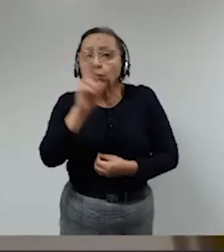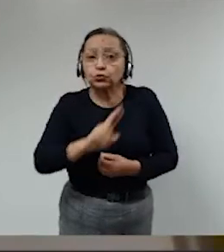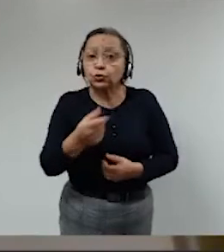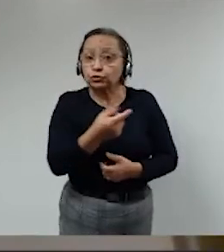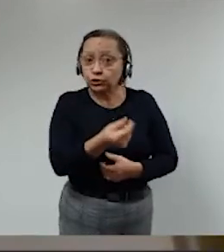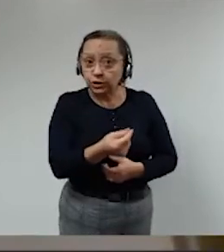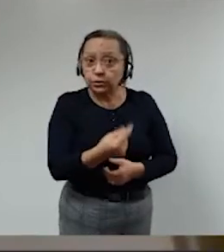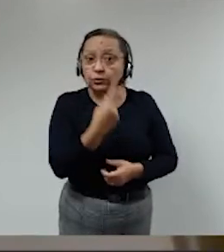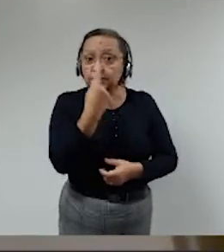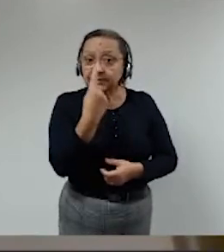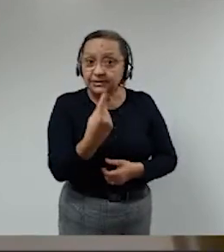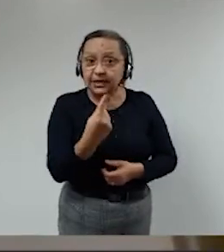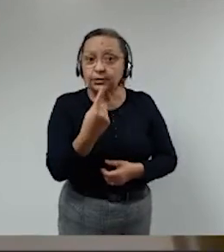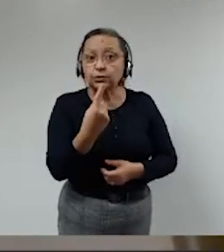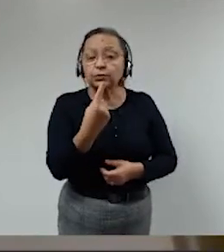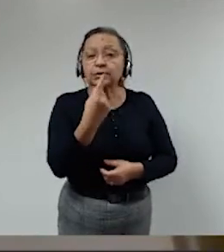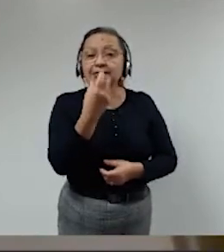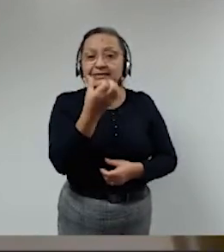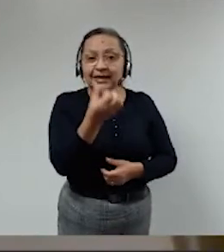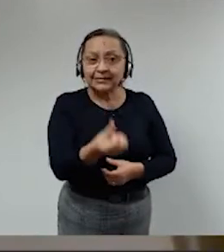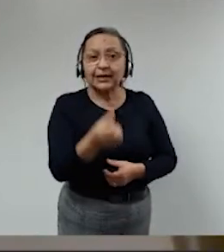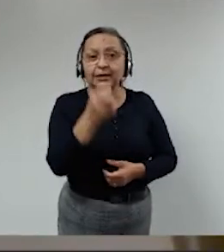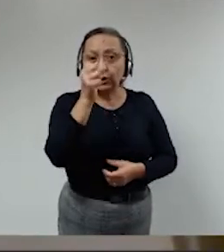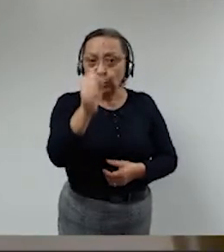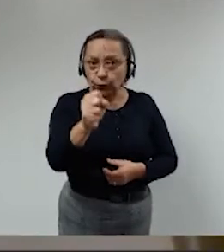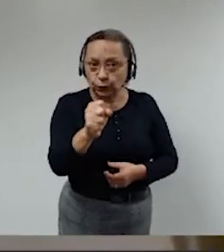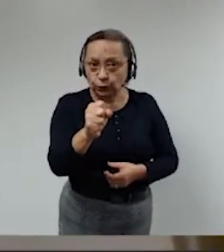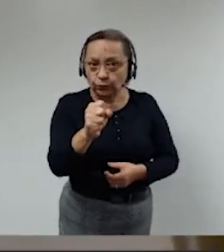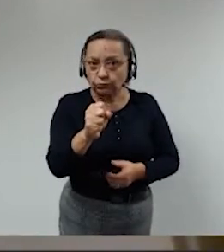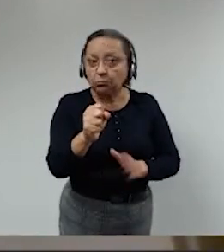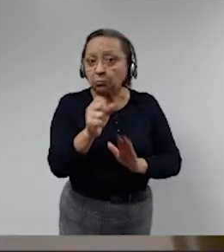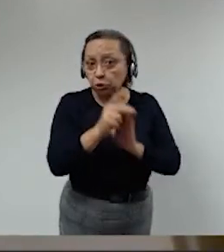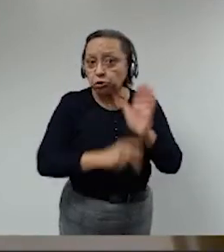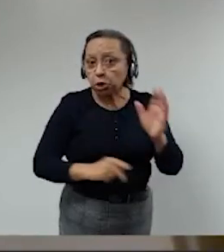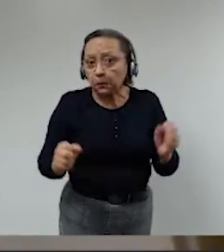102 obras, 168 obras foram produzidas, foram lançadas,